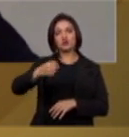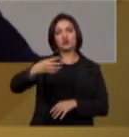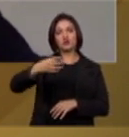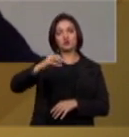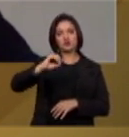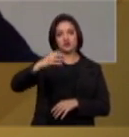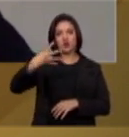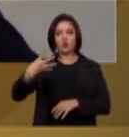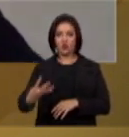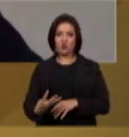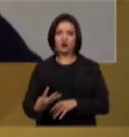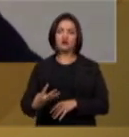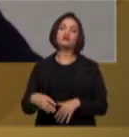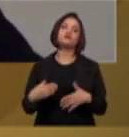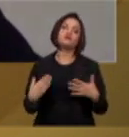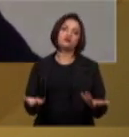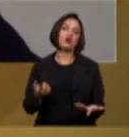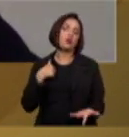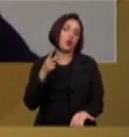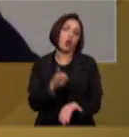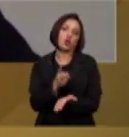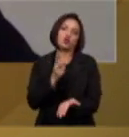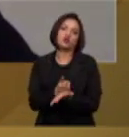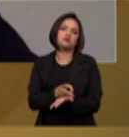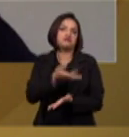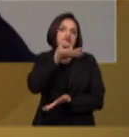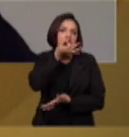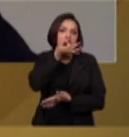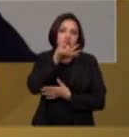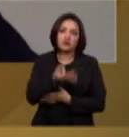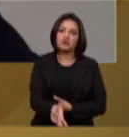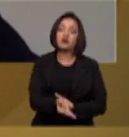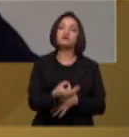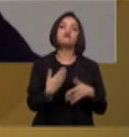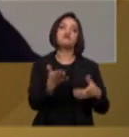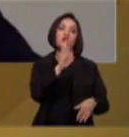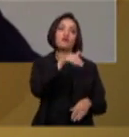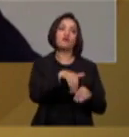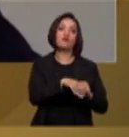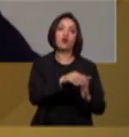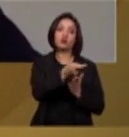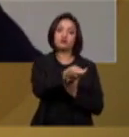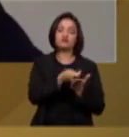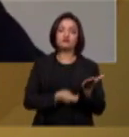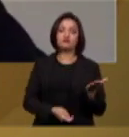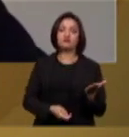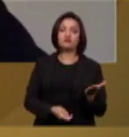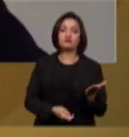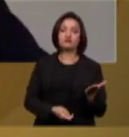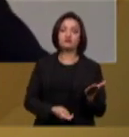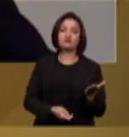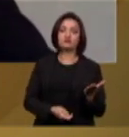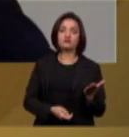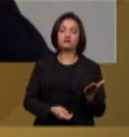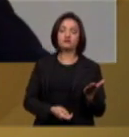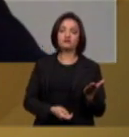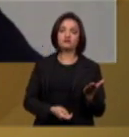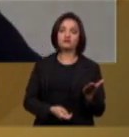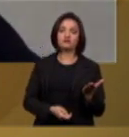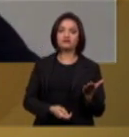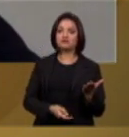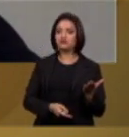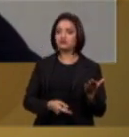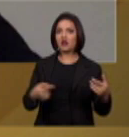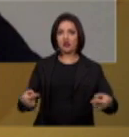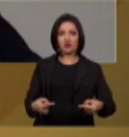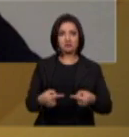1.188.804. Portanto, a decisão, o voto do eminente relator está